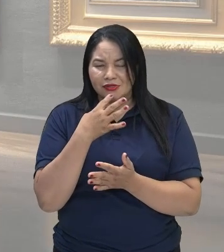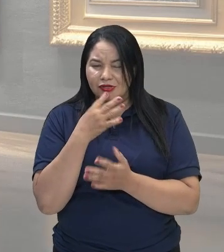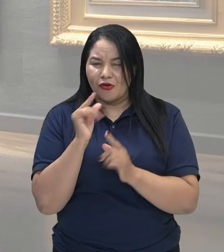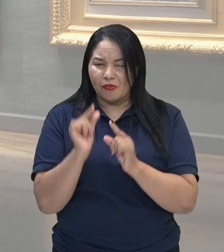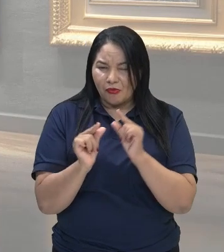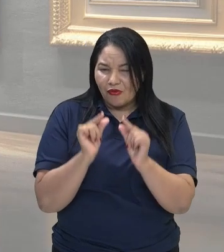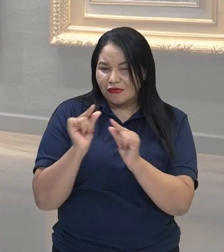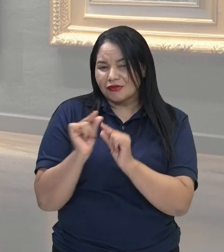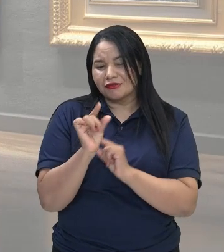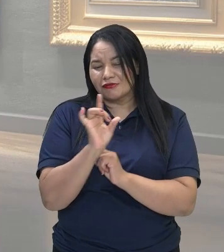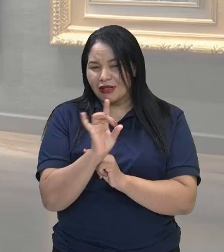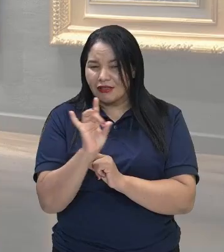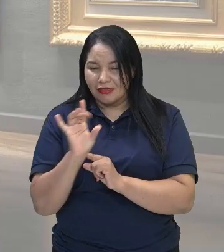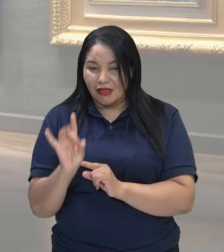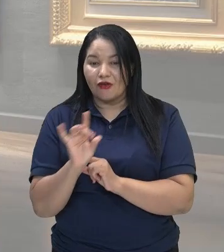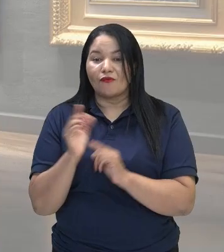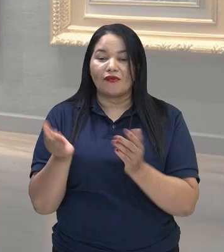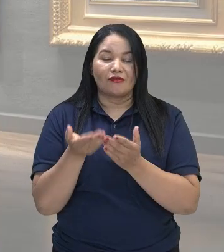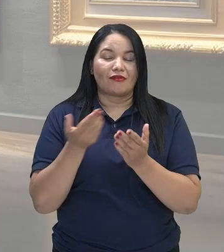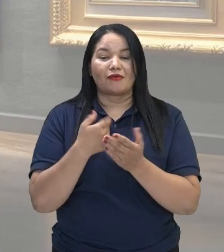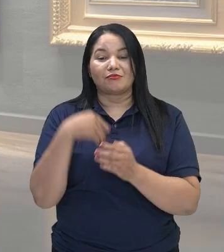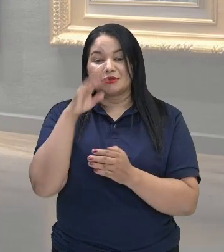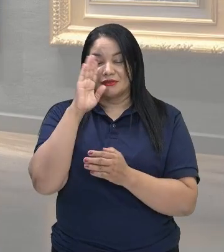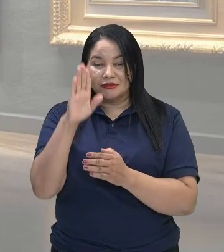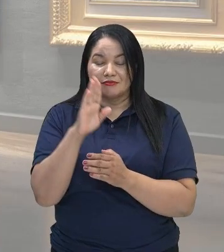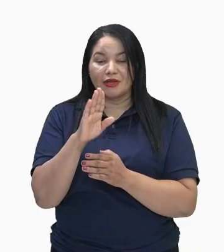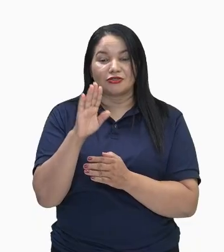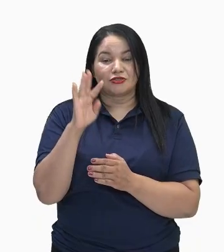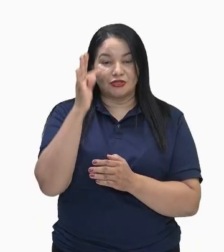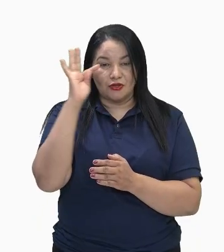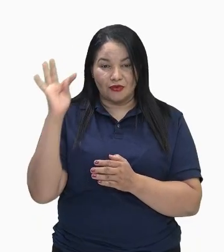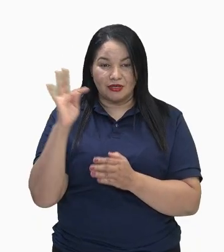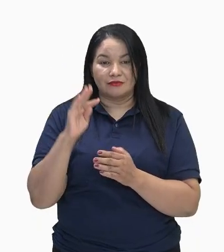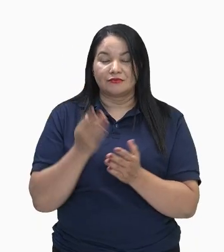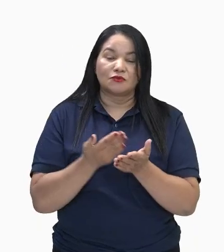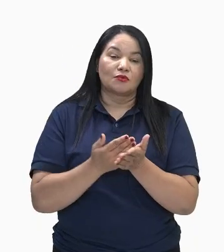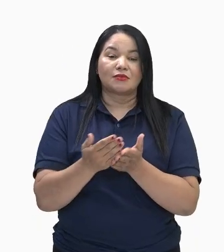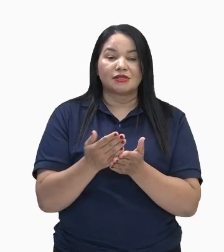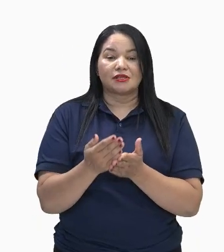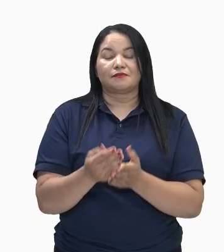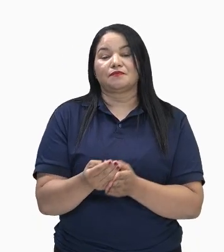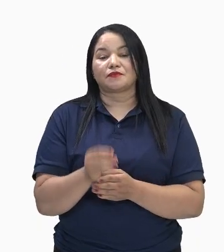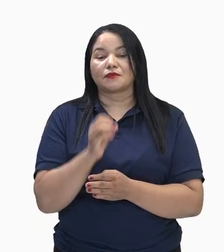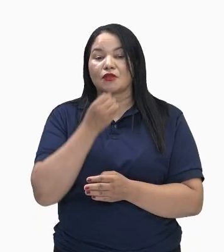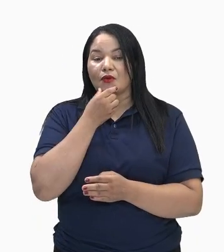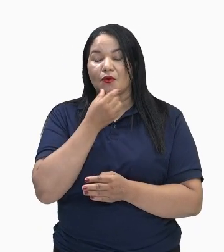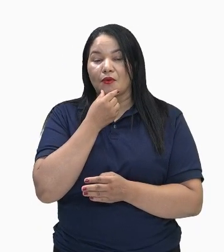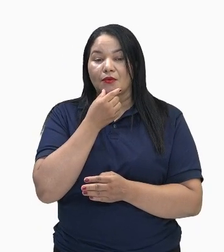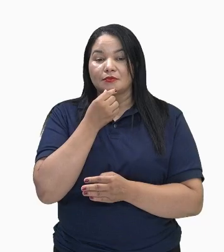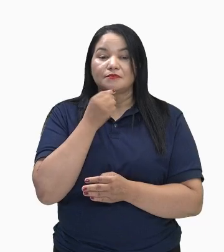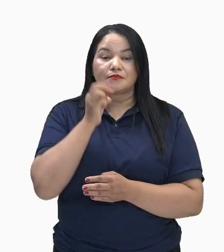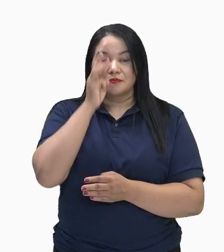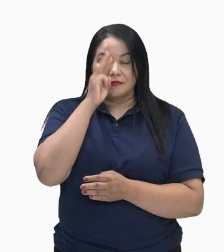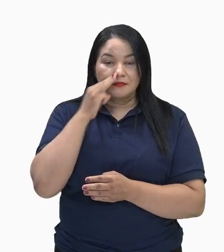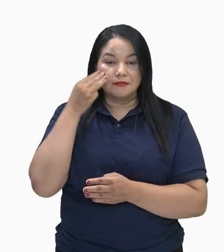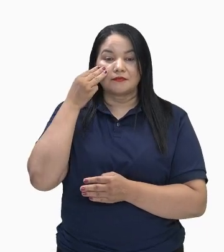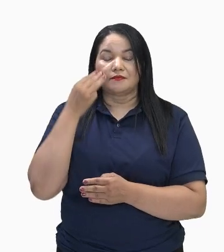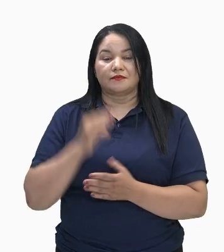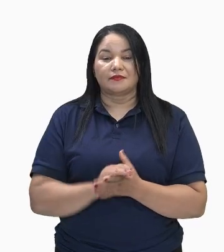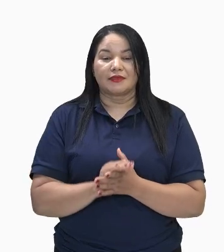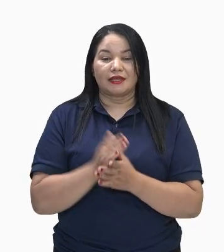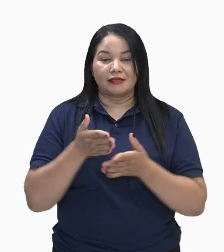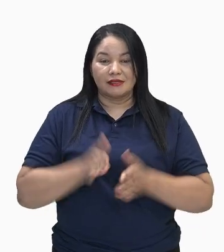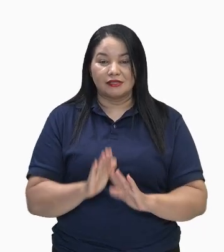um deles e de suas principais teorias. Vamos iniciar com Karl Marx. Karl Marx nasceu no